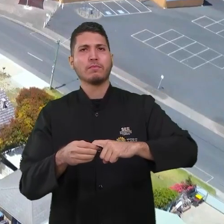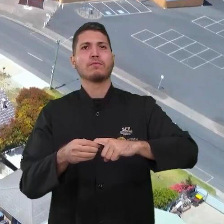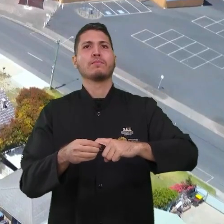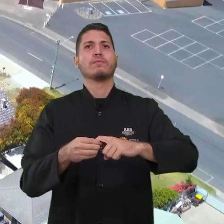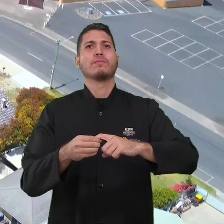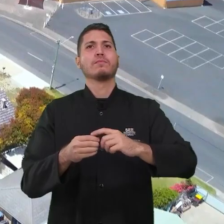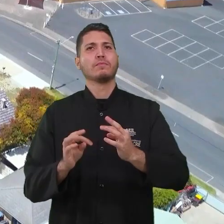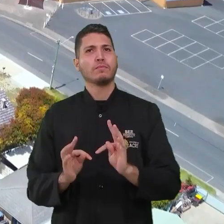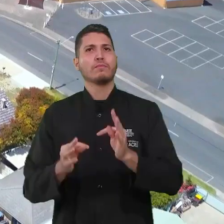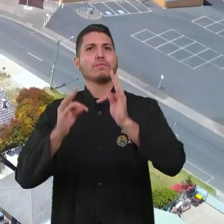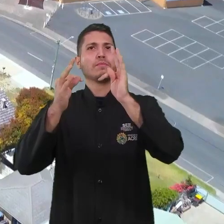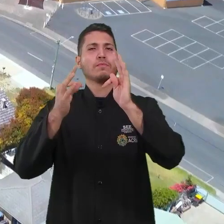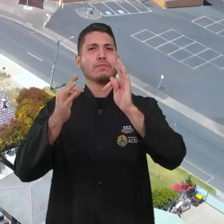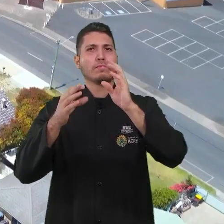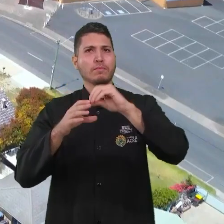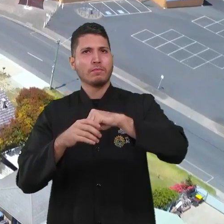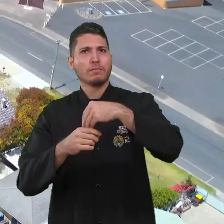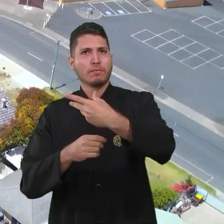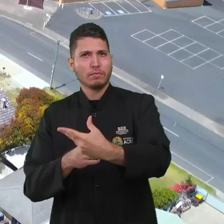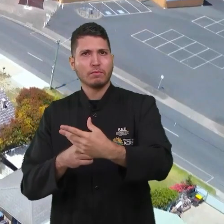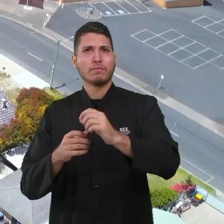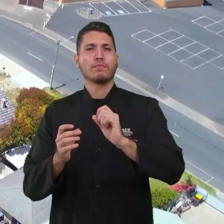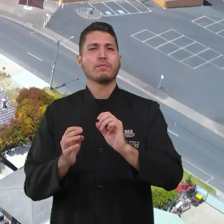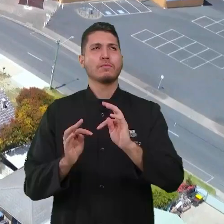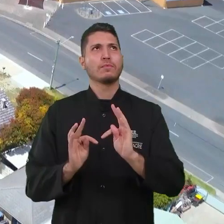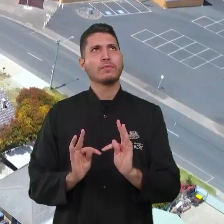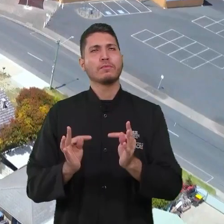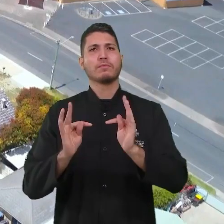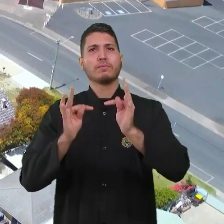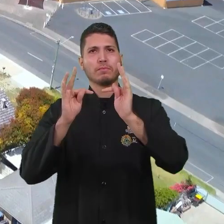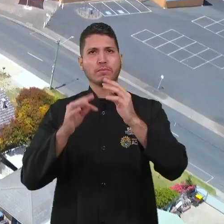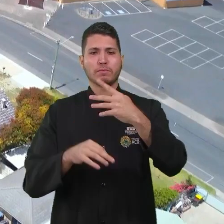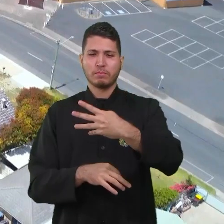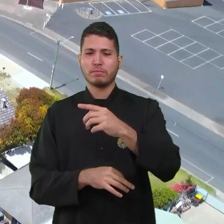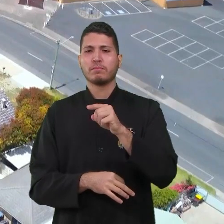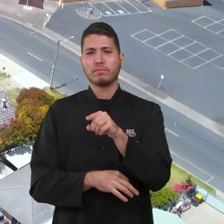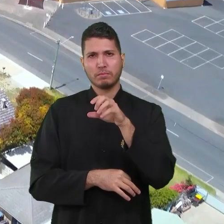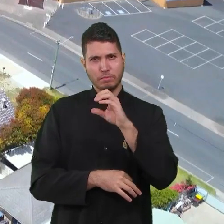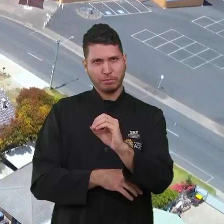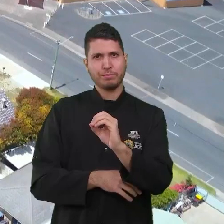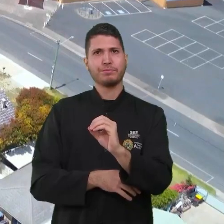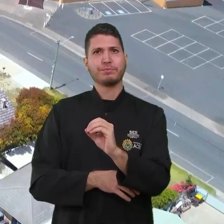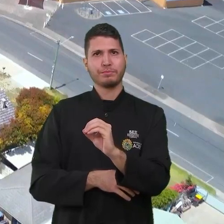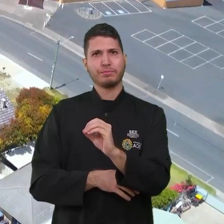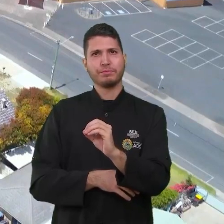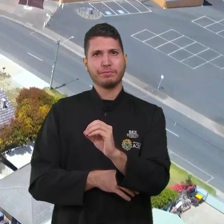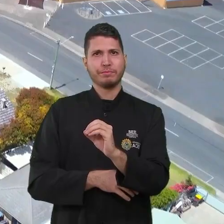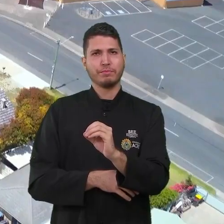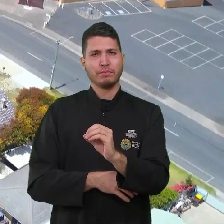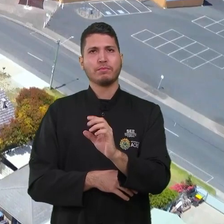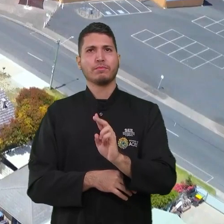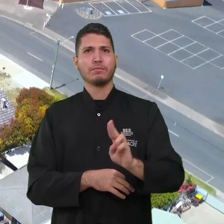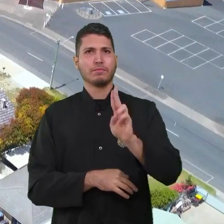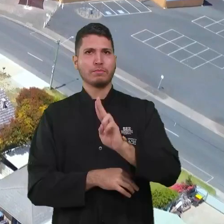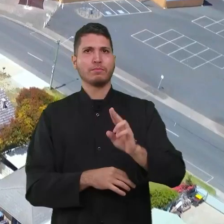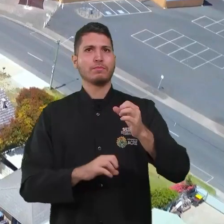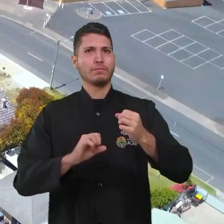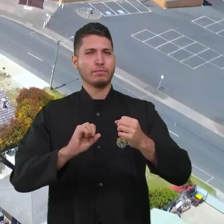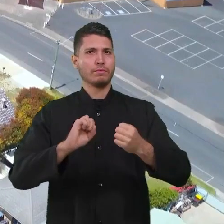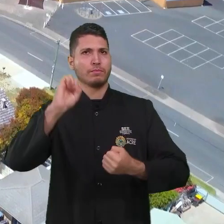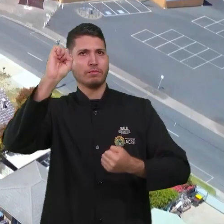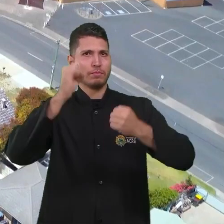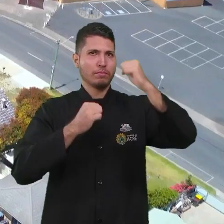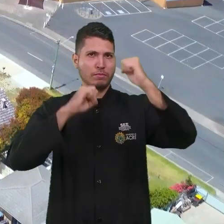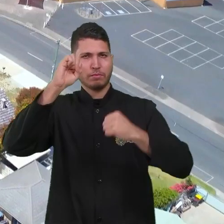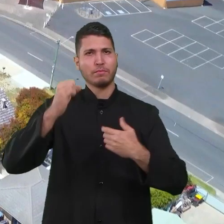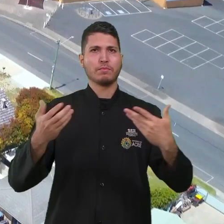tecnologia externa, que é aquela tecnologia 4.0, utilizada na indústria mais moderna, a indústria